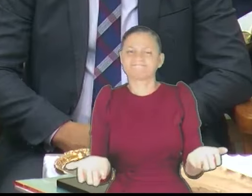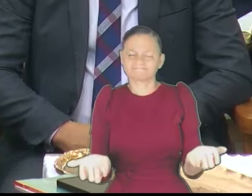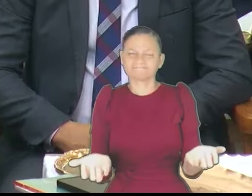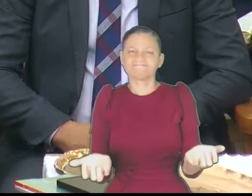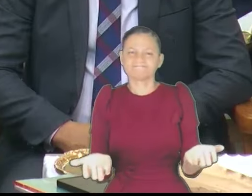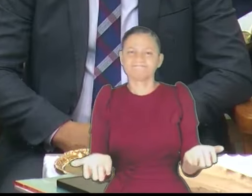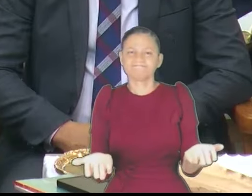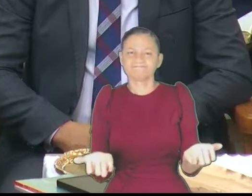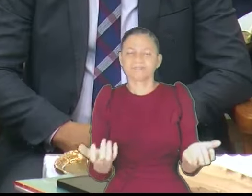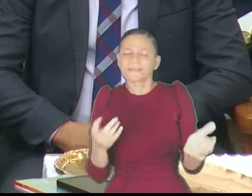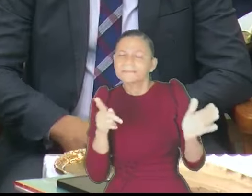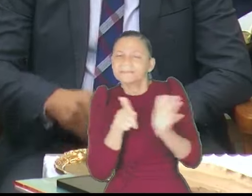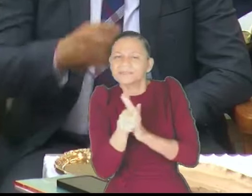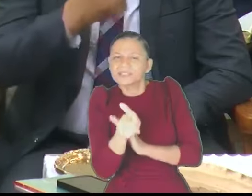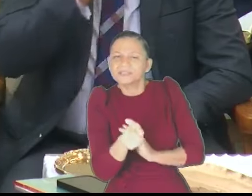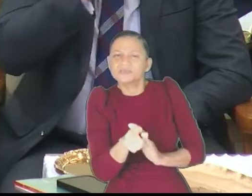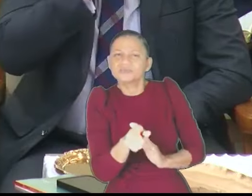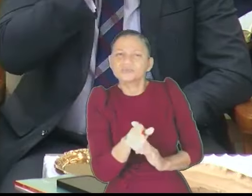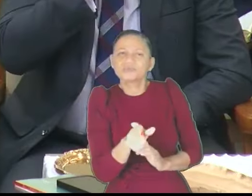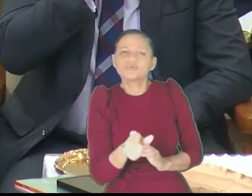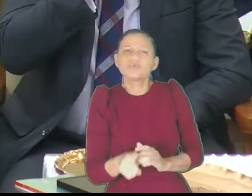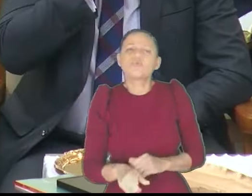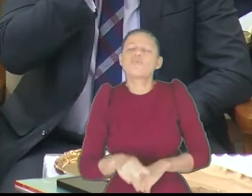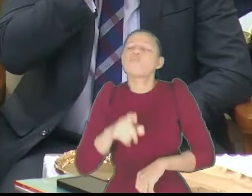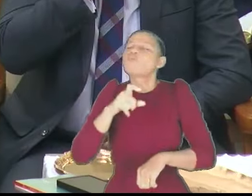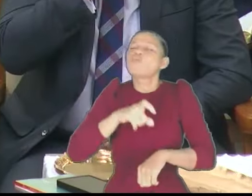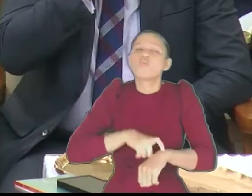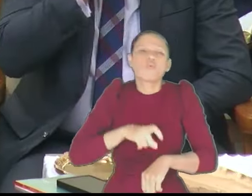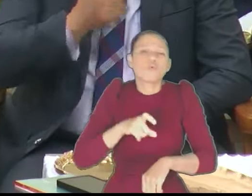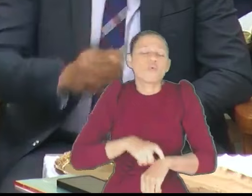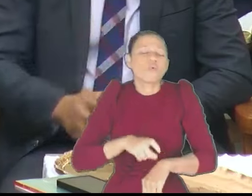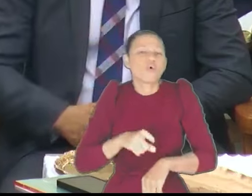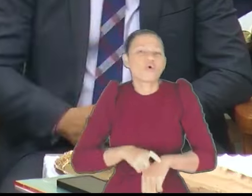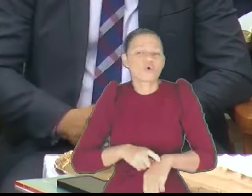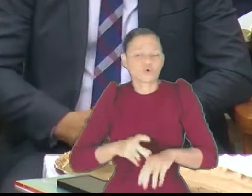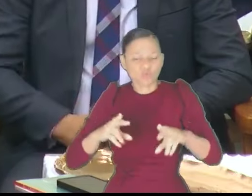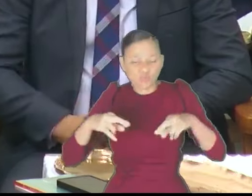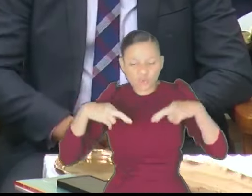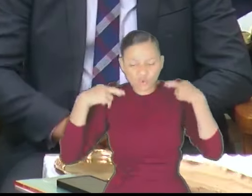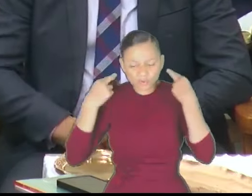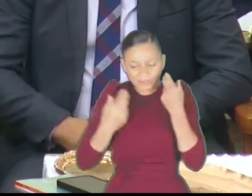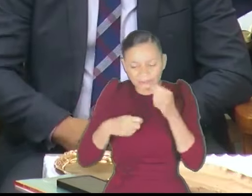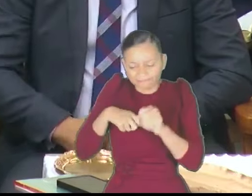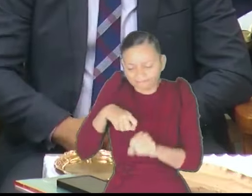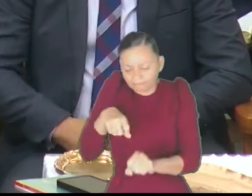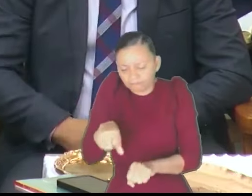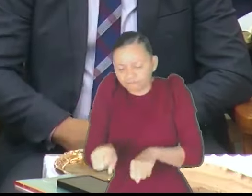A pergunta é: que hora que aquele cordeiro chegou ali?